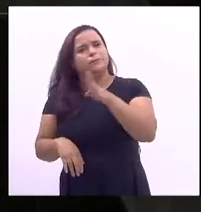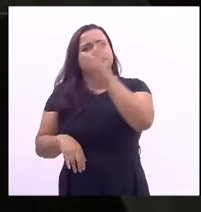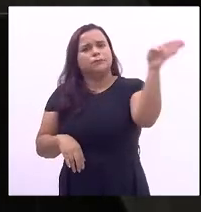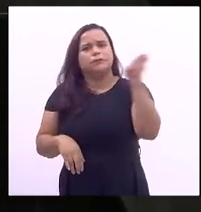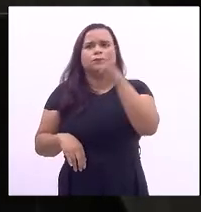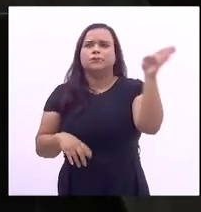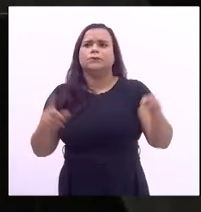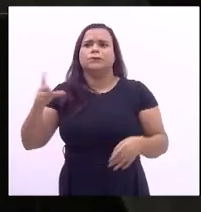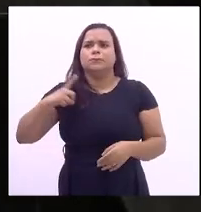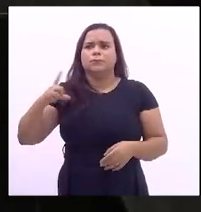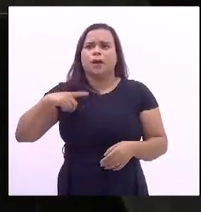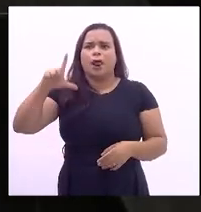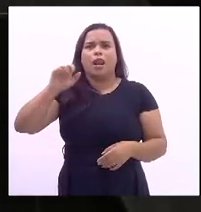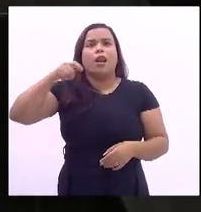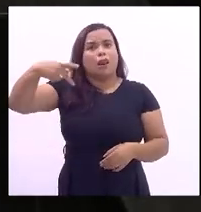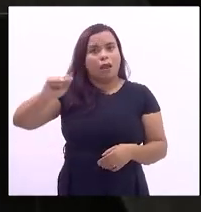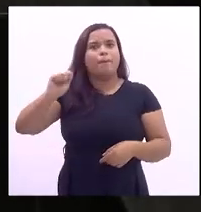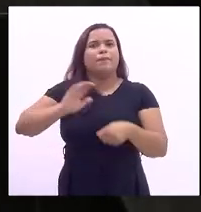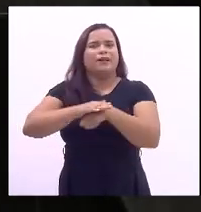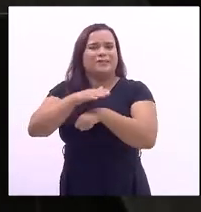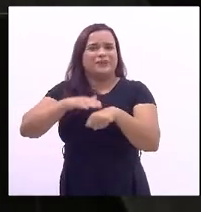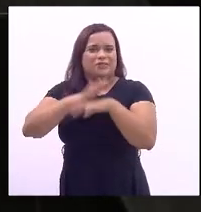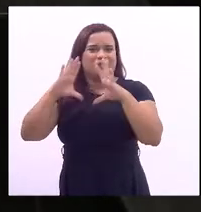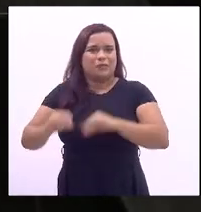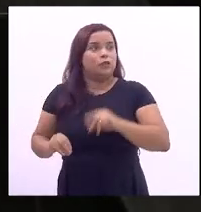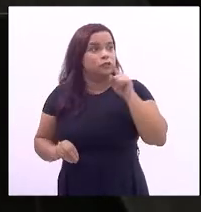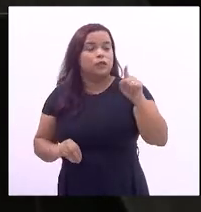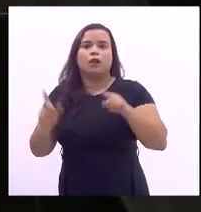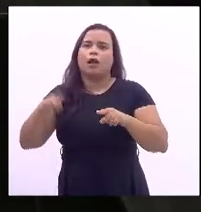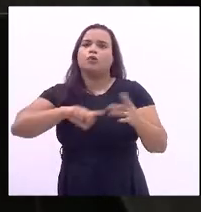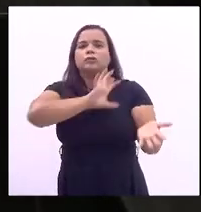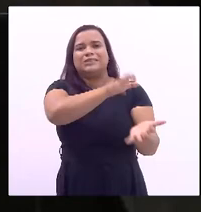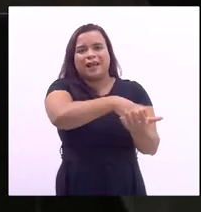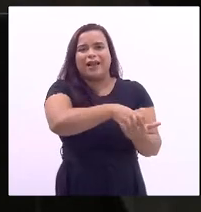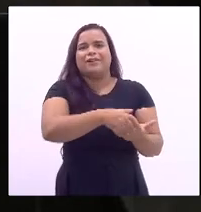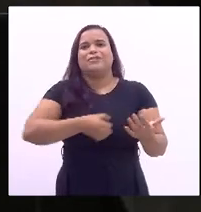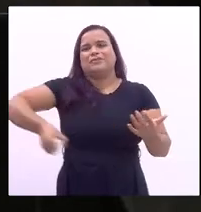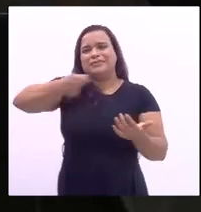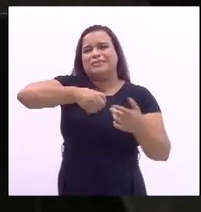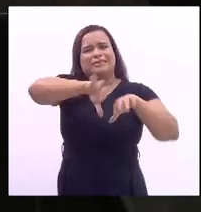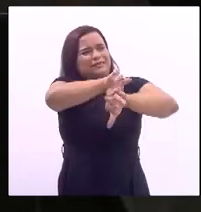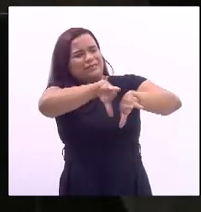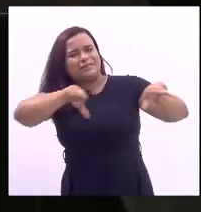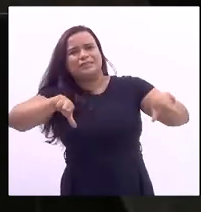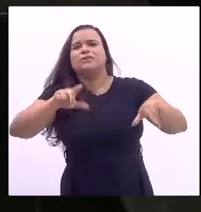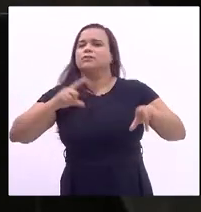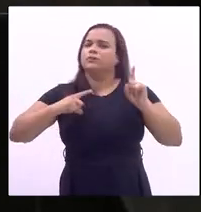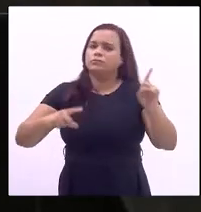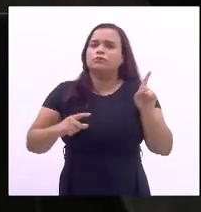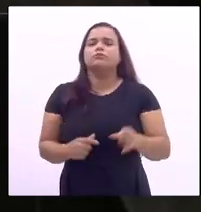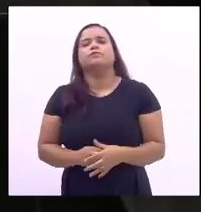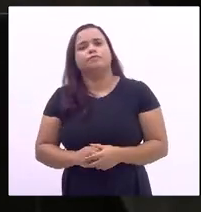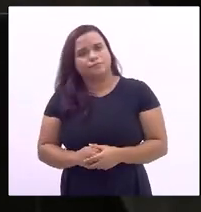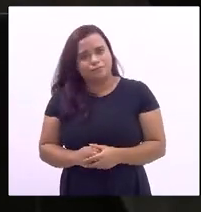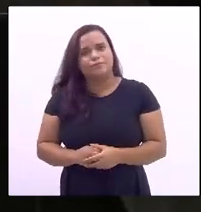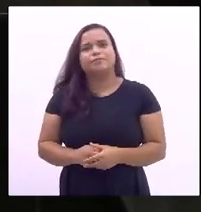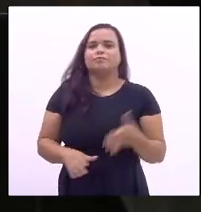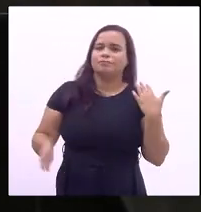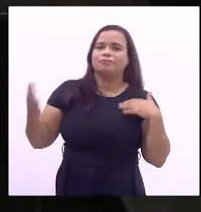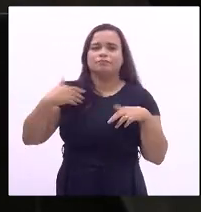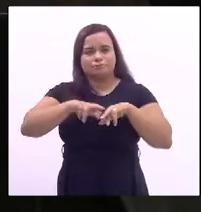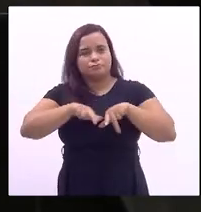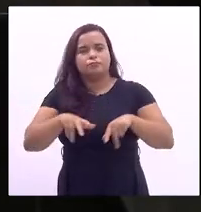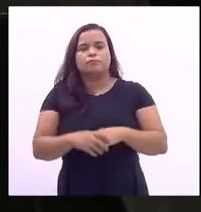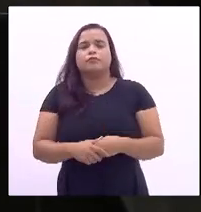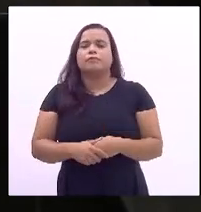né a vapor a noite né que é um centro da nossa Bohemia dito isso vamos o artigo